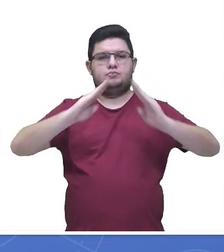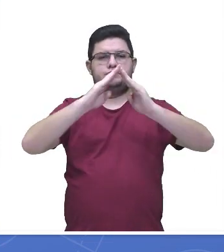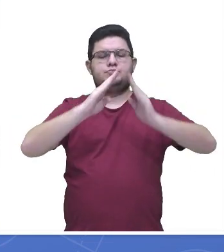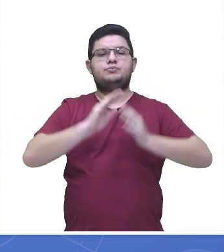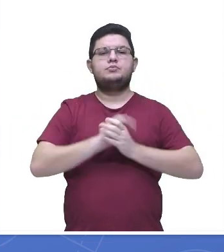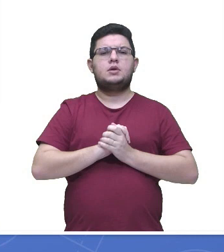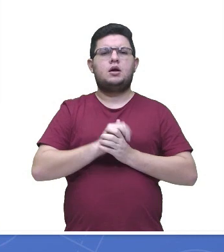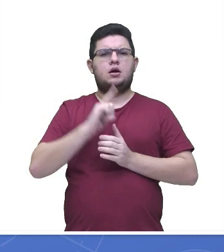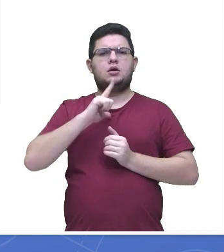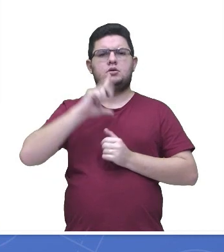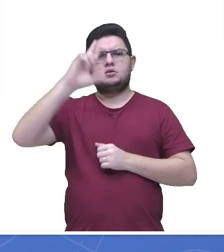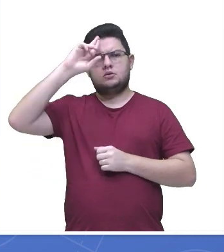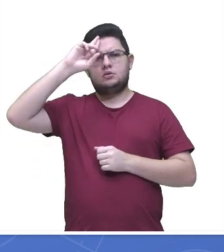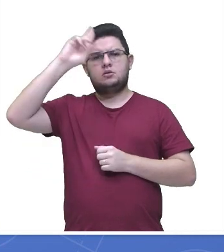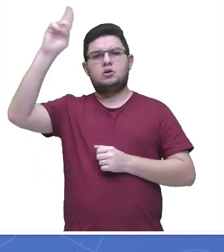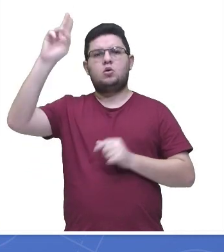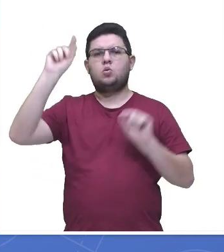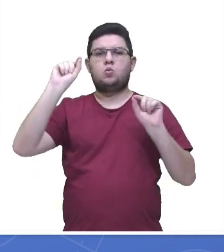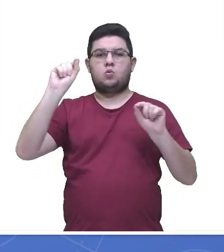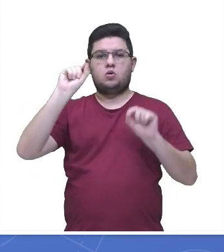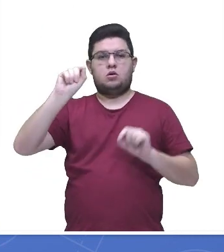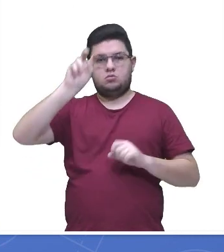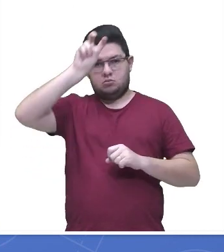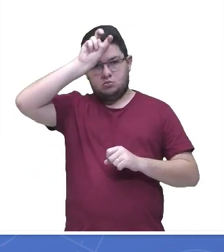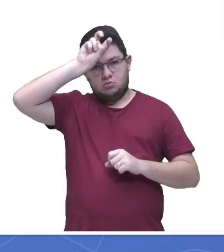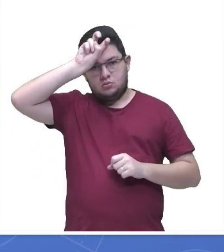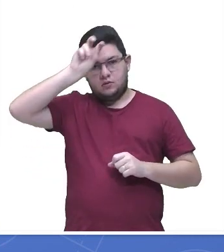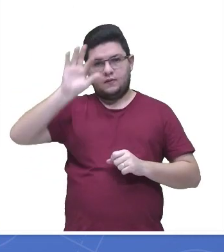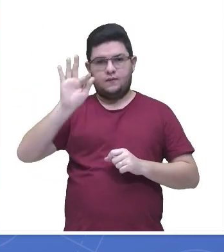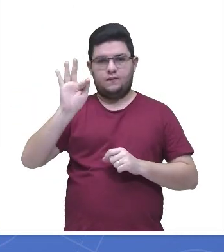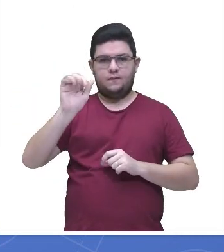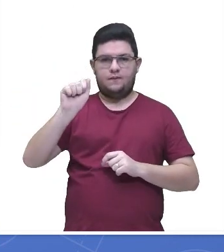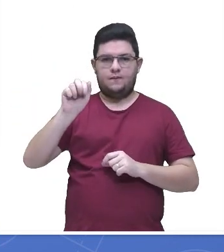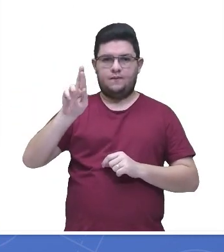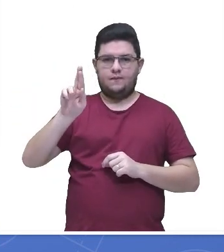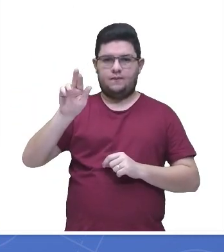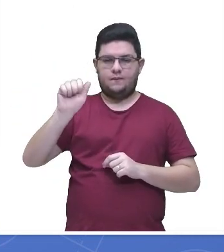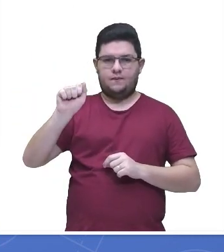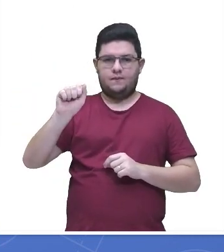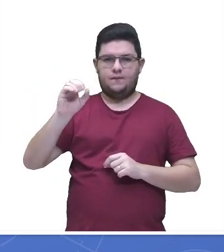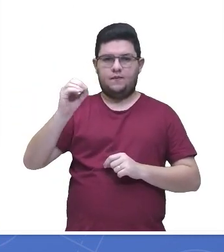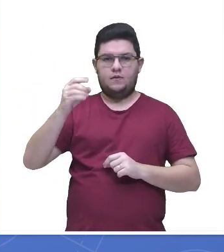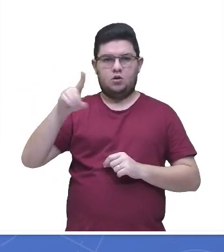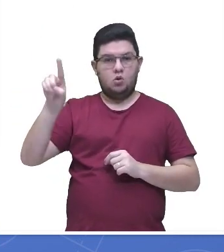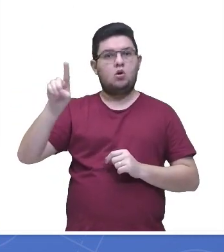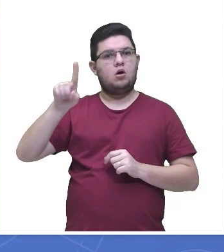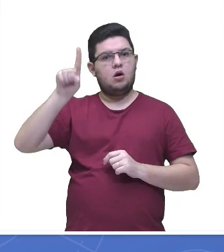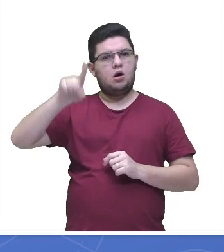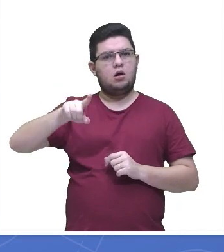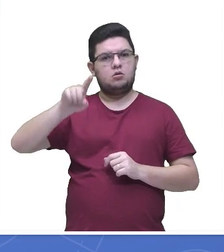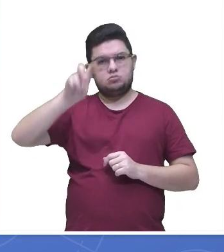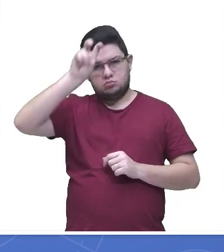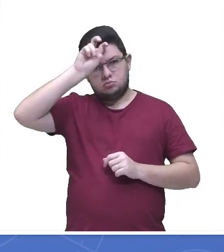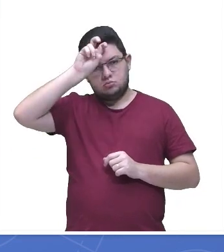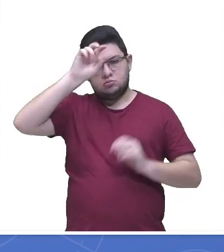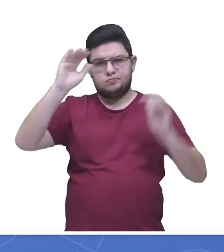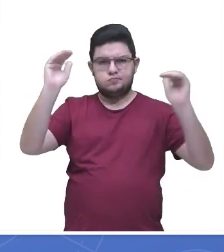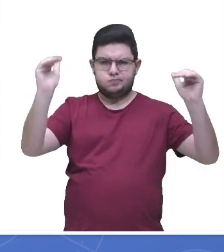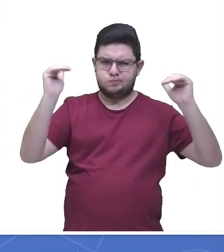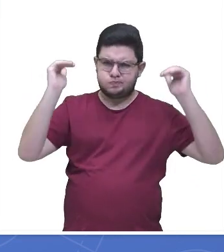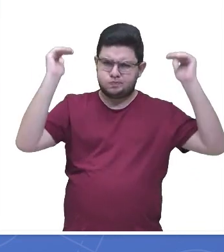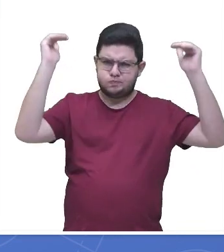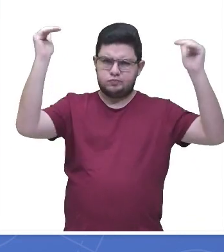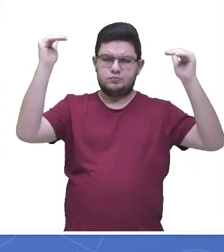poder tanto da economia, da religião, ele tinha o poder de dar a vida e tirar. Ele era o tesoureiro,